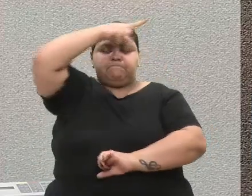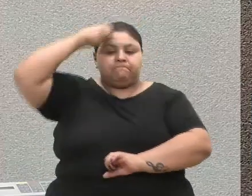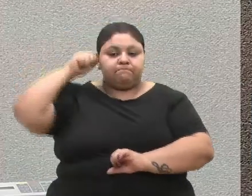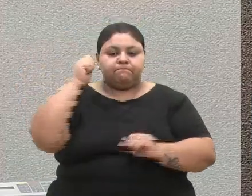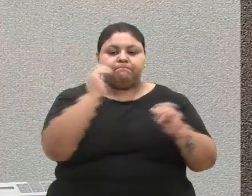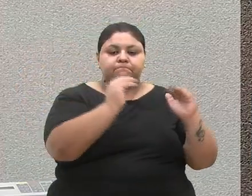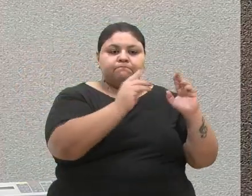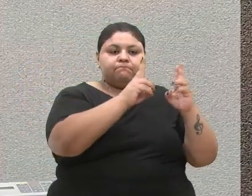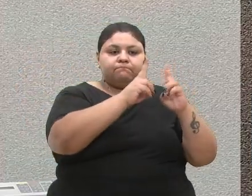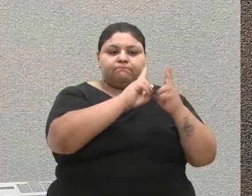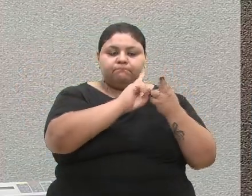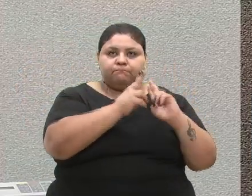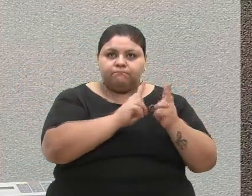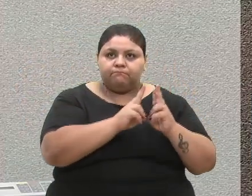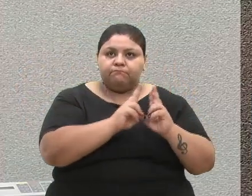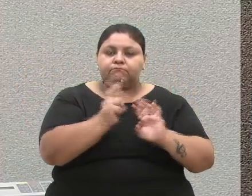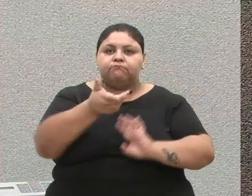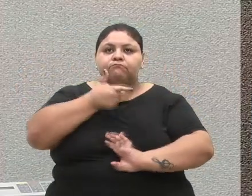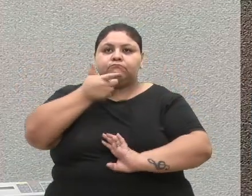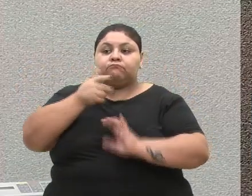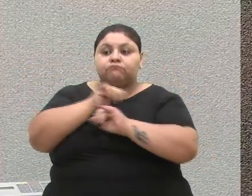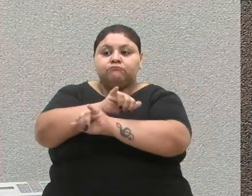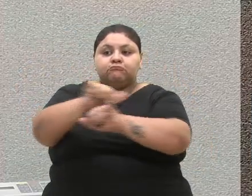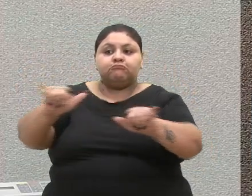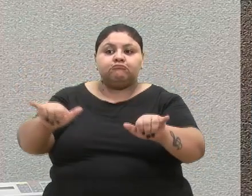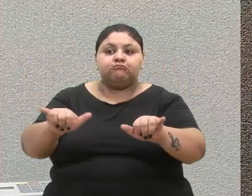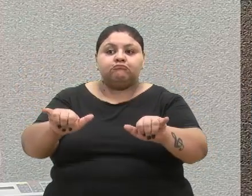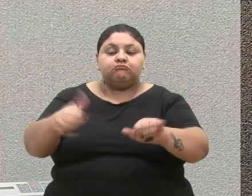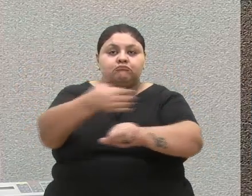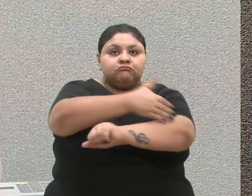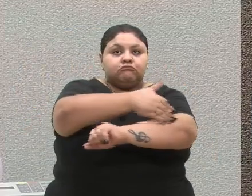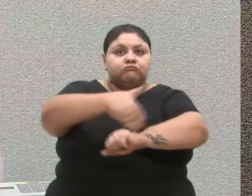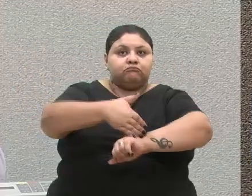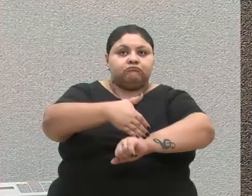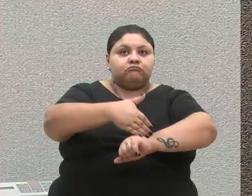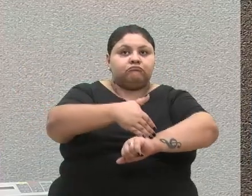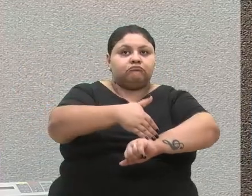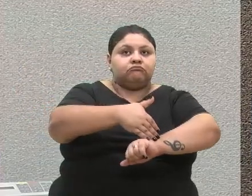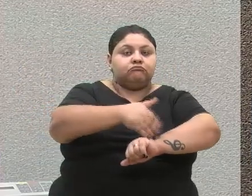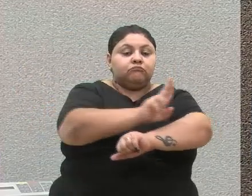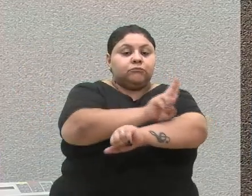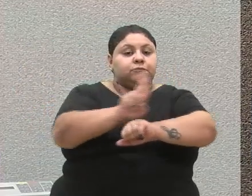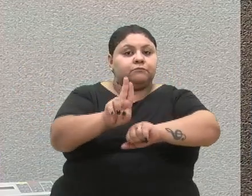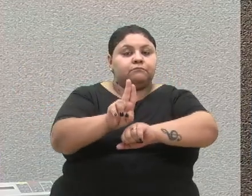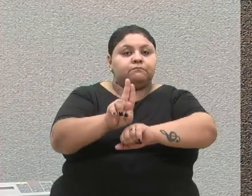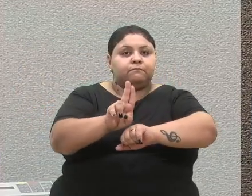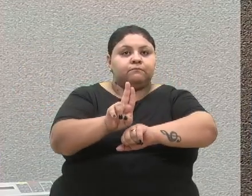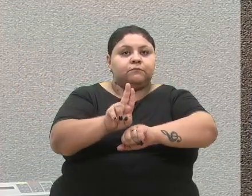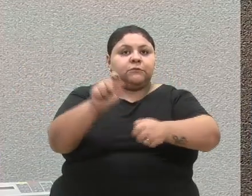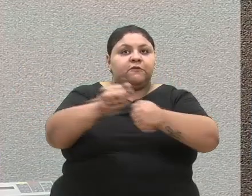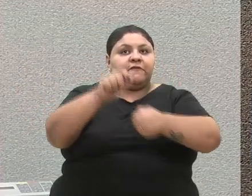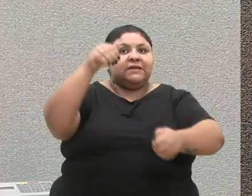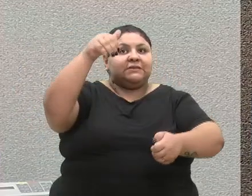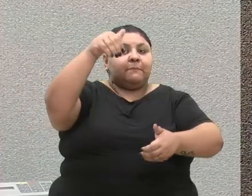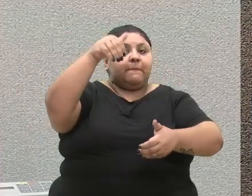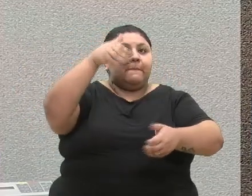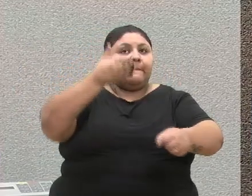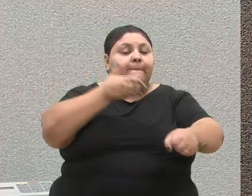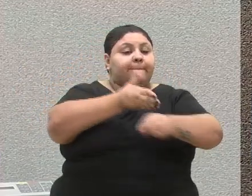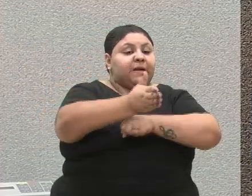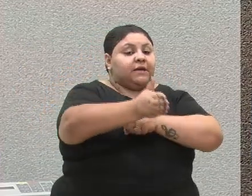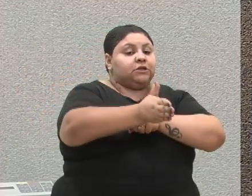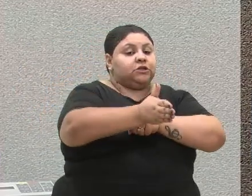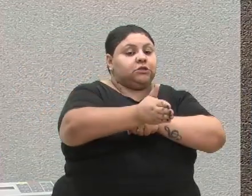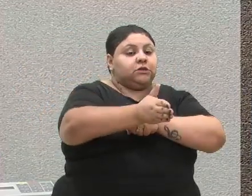Urbanismo, que se manifestou informando que a via em questão, a ser denominada, integra o sistema viário oficial do